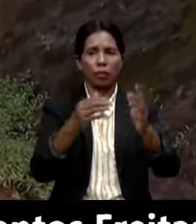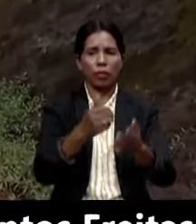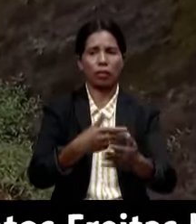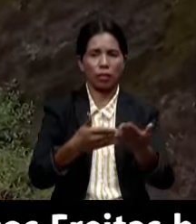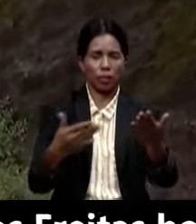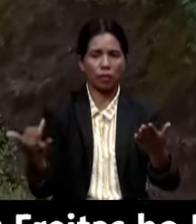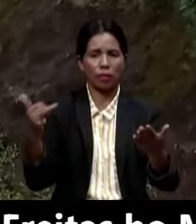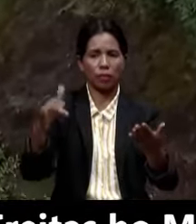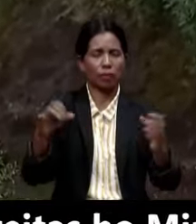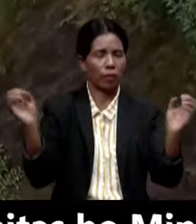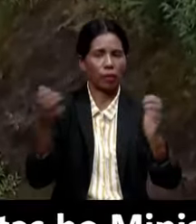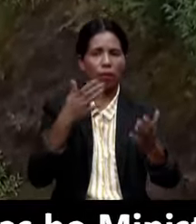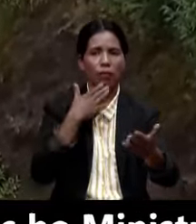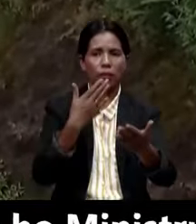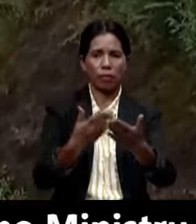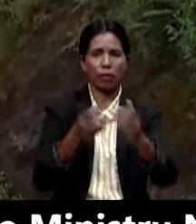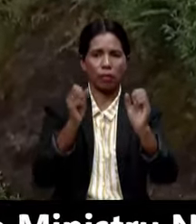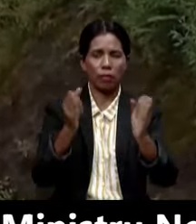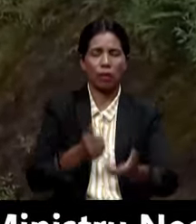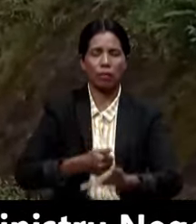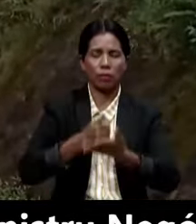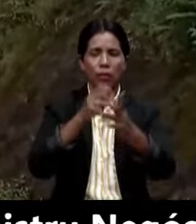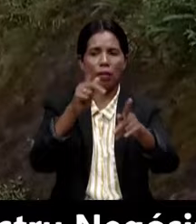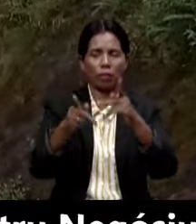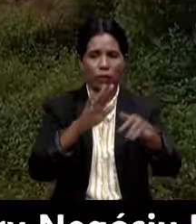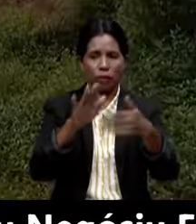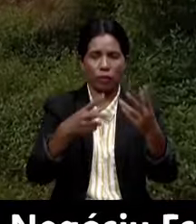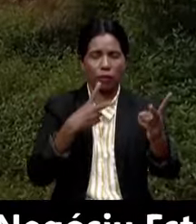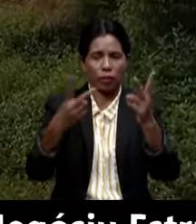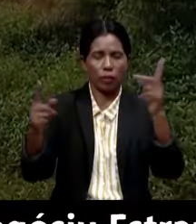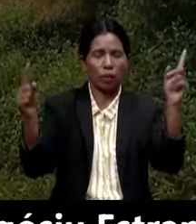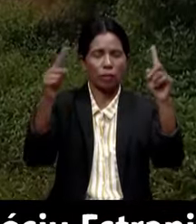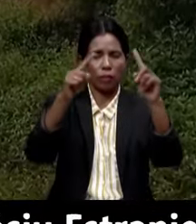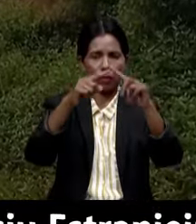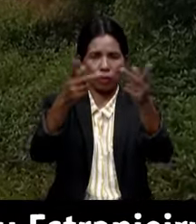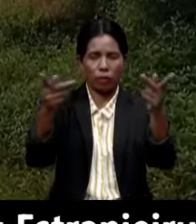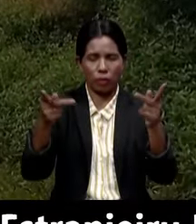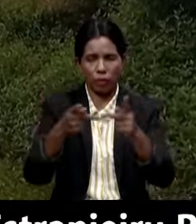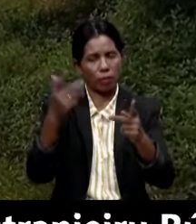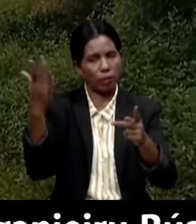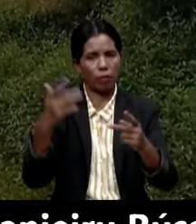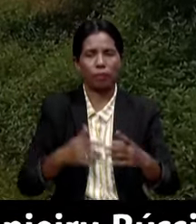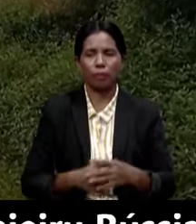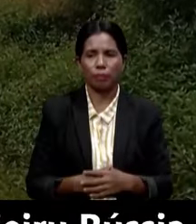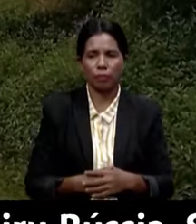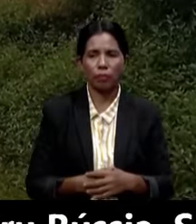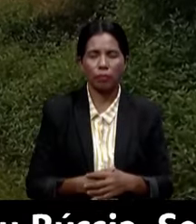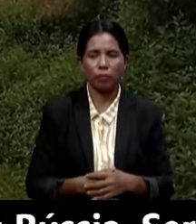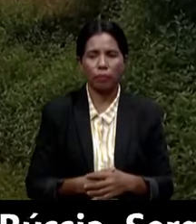facilidade nebe la favorável atu bele tulum visitante sira onde bato e a fatin refere. Até